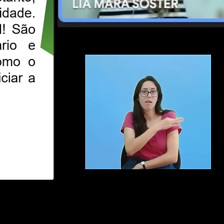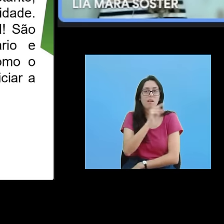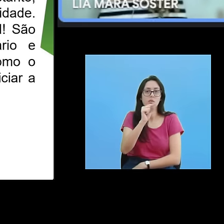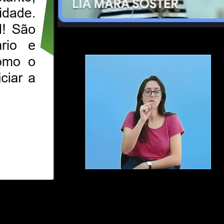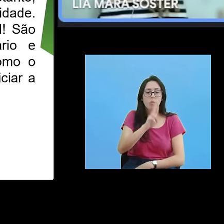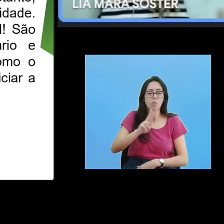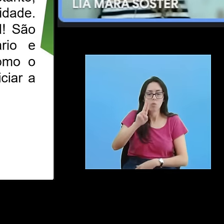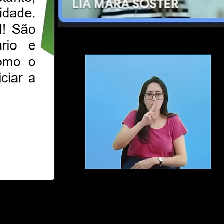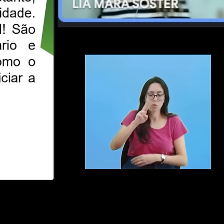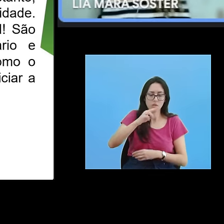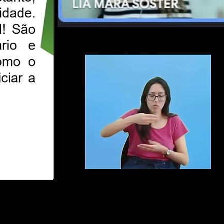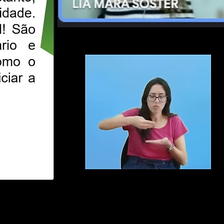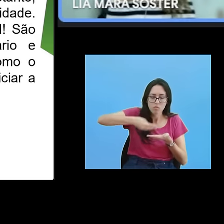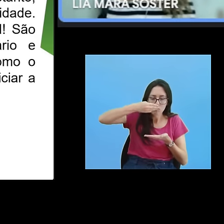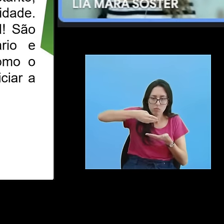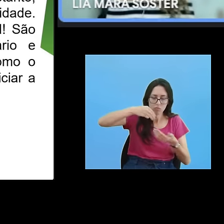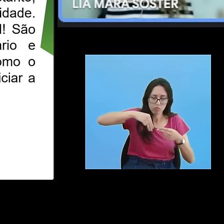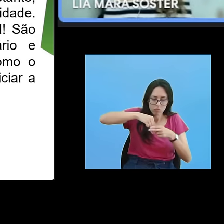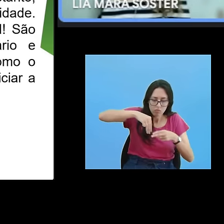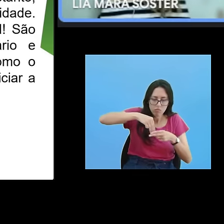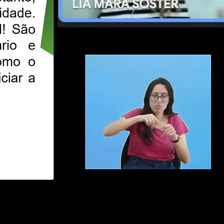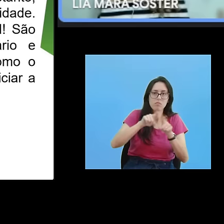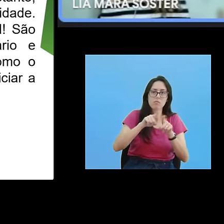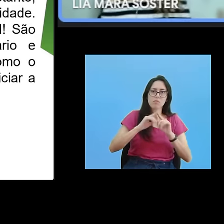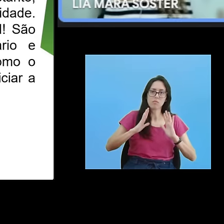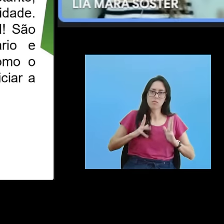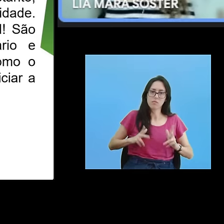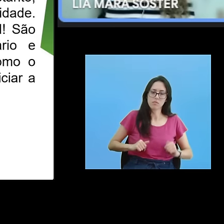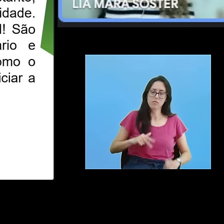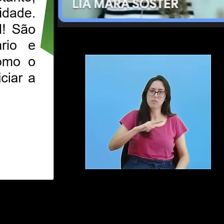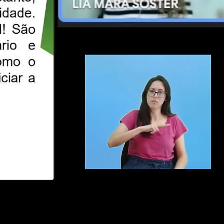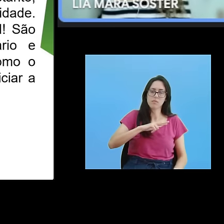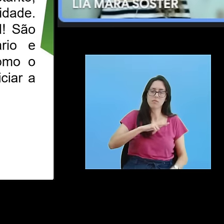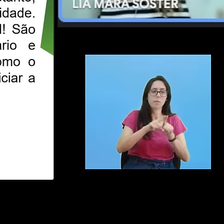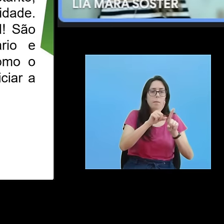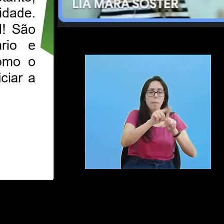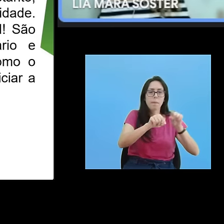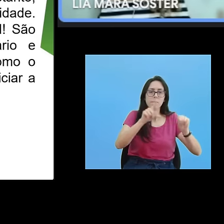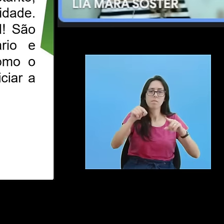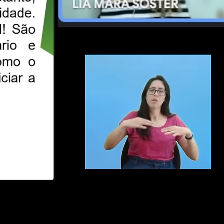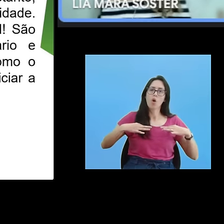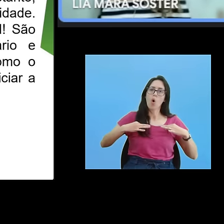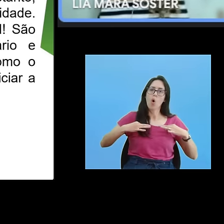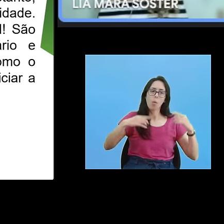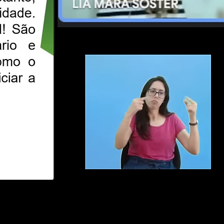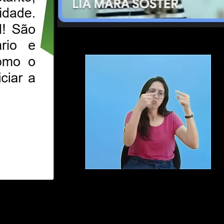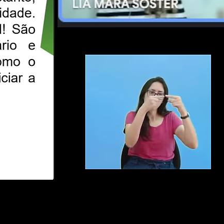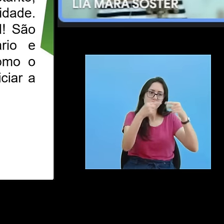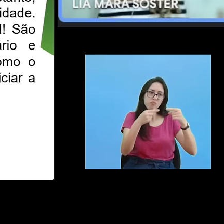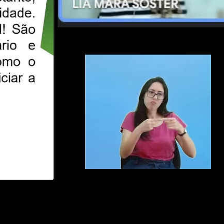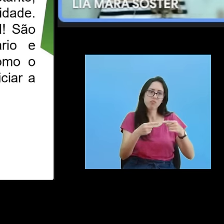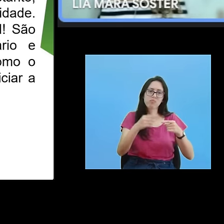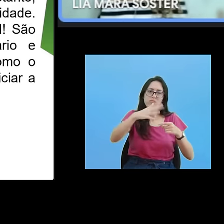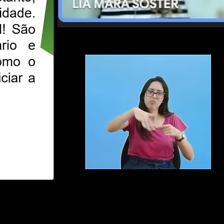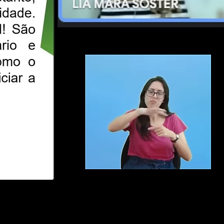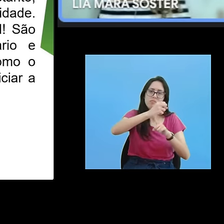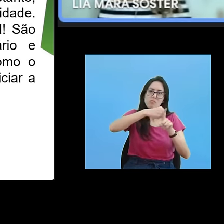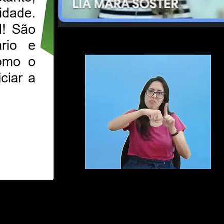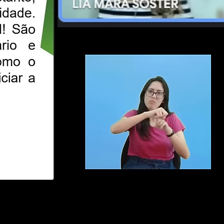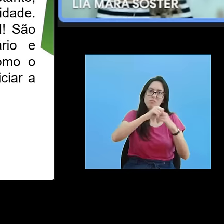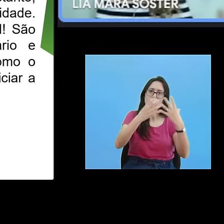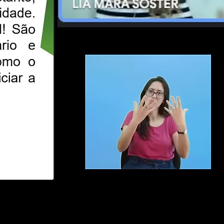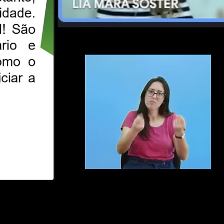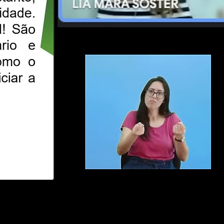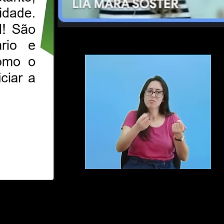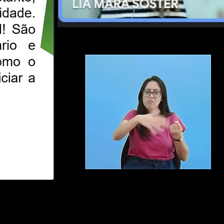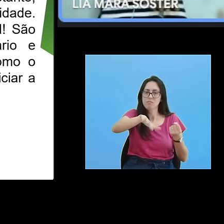dos talheres, da higiene pessoal, da seleção e escolha de roupas e combinações que são socialmente aceitas e pertinentes para o nosso